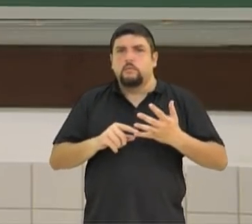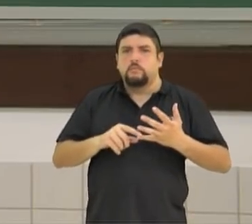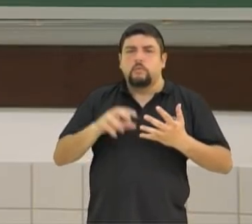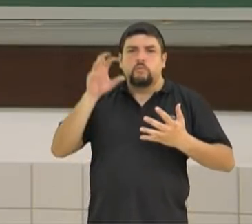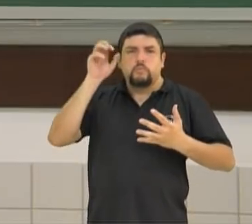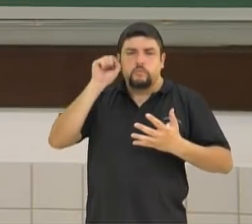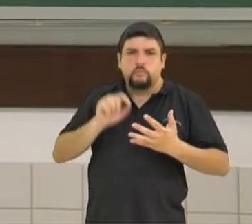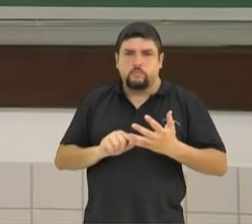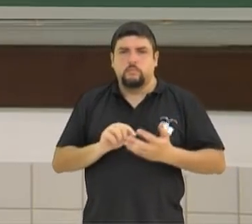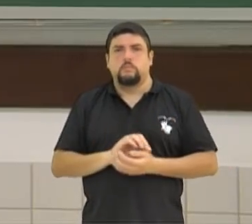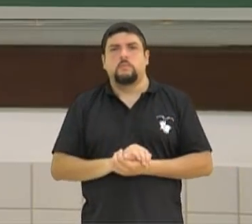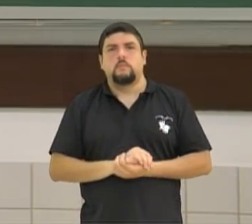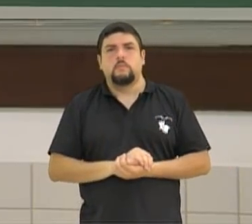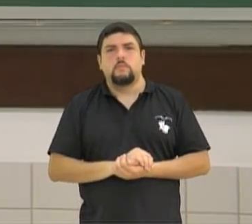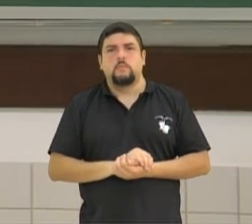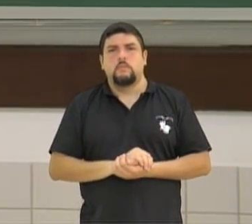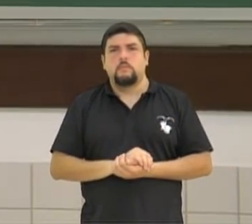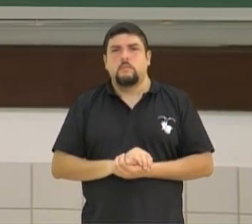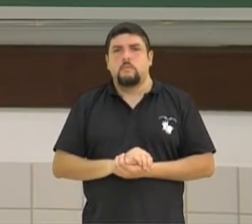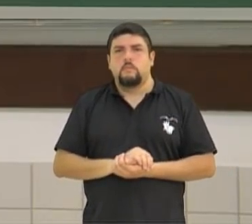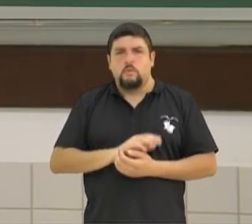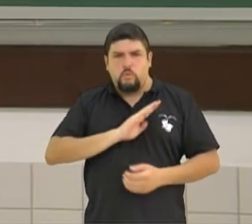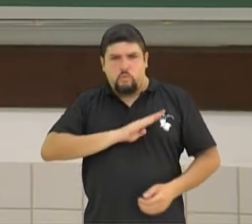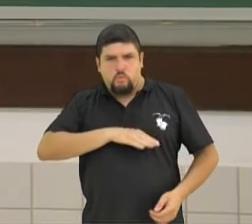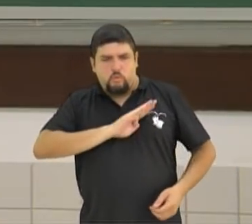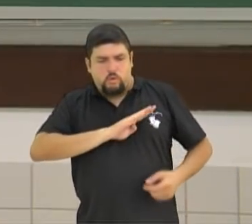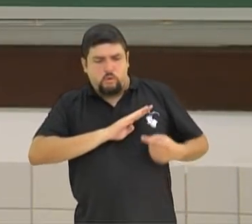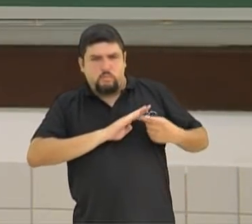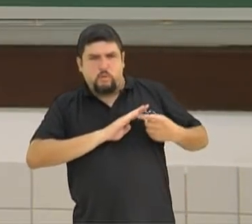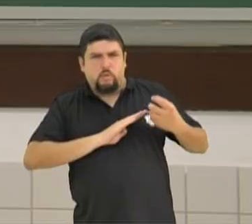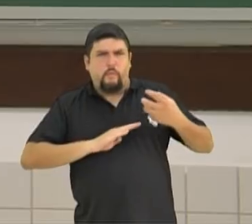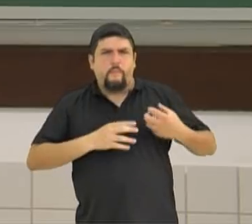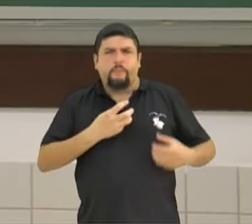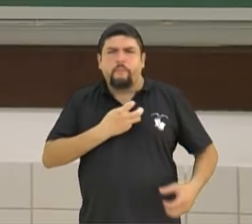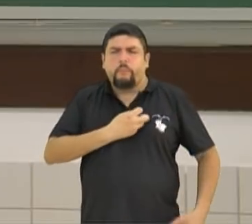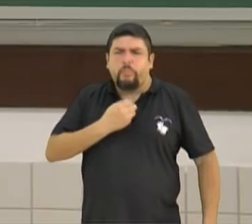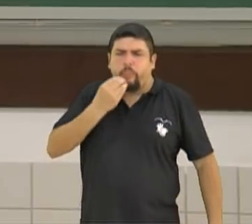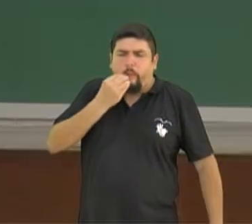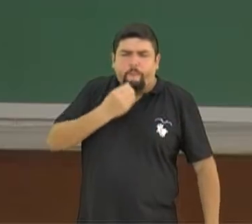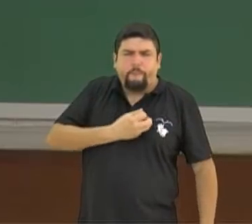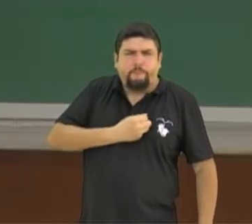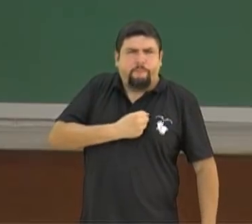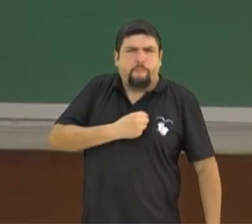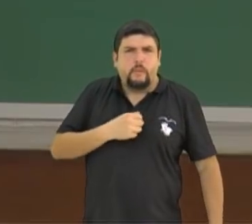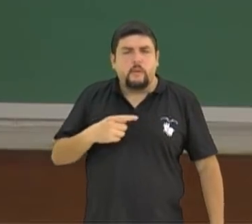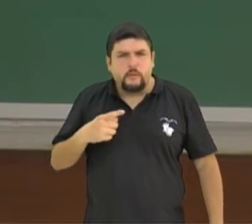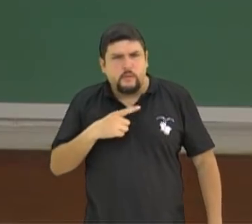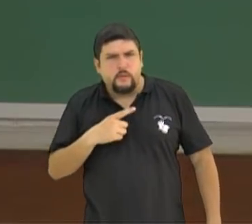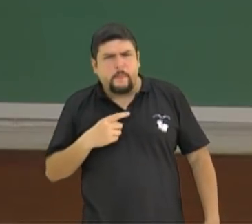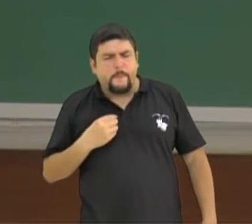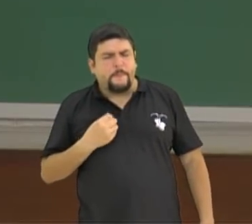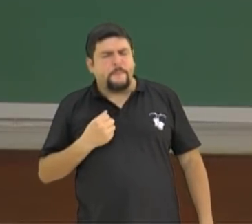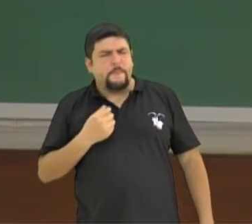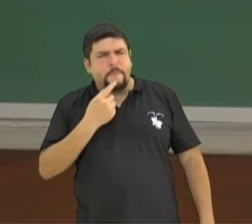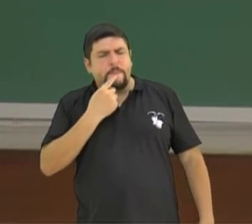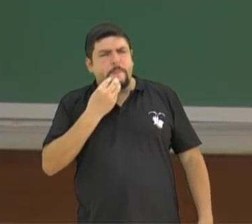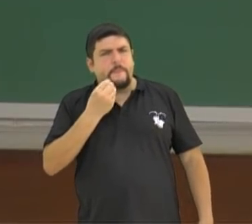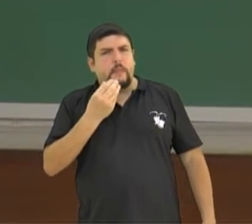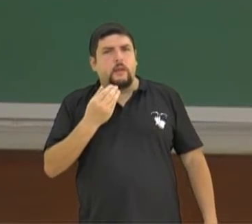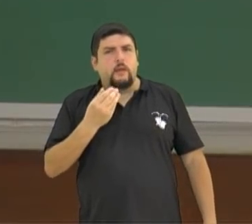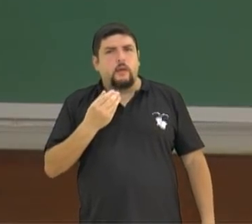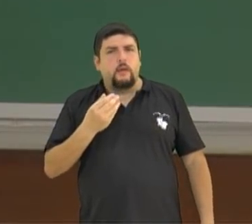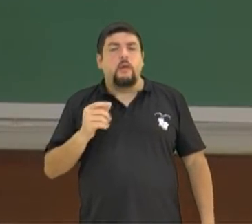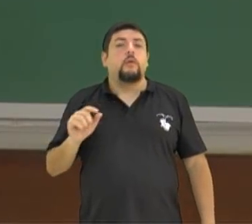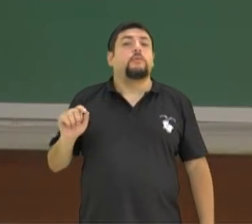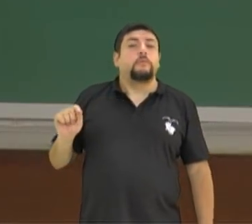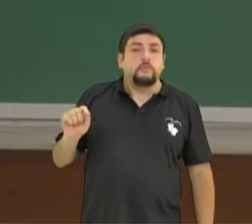em princípio não teria sabor, né? Amargo. Então, amargo talvez seja a forma, é um adjetivo para